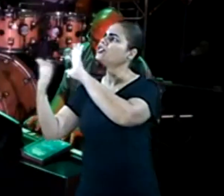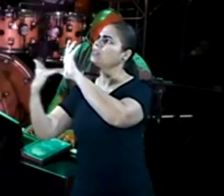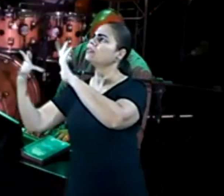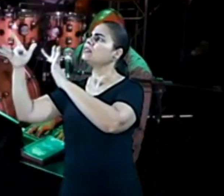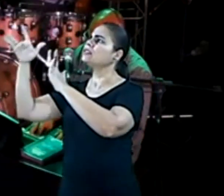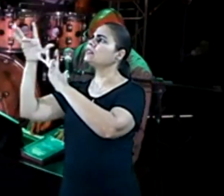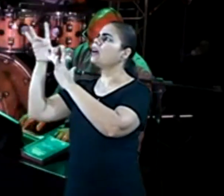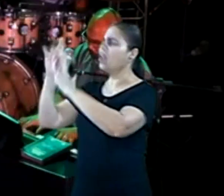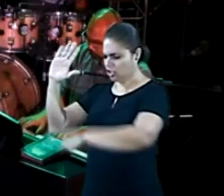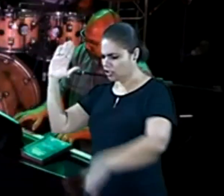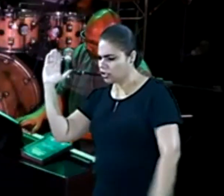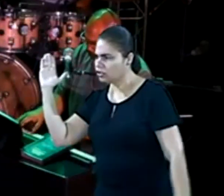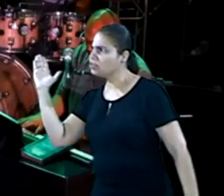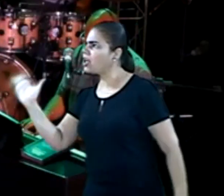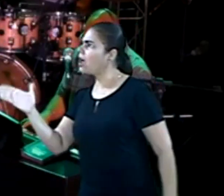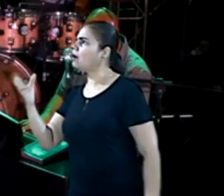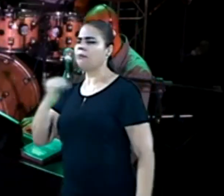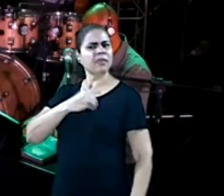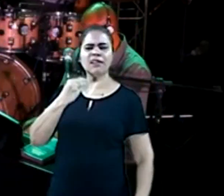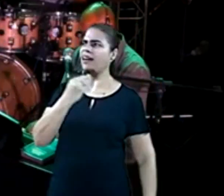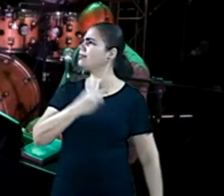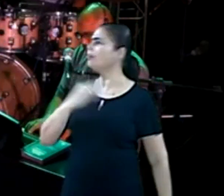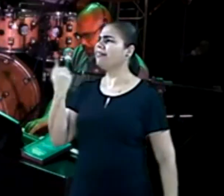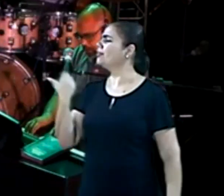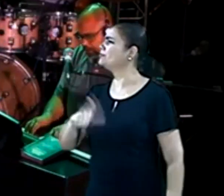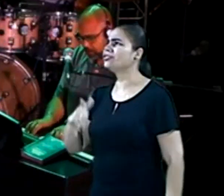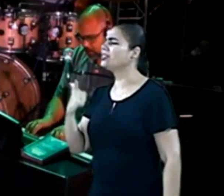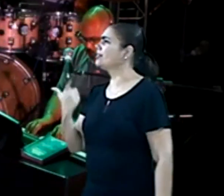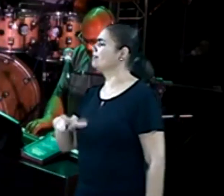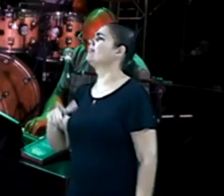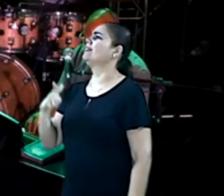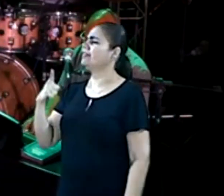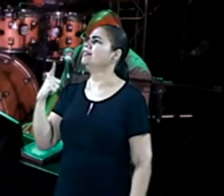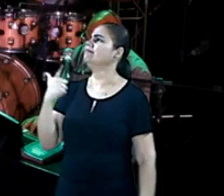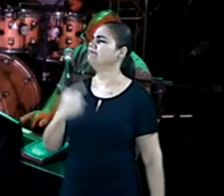pagando pelos erros que não